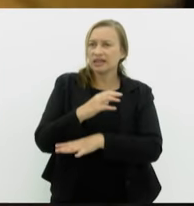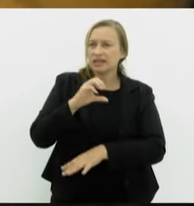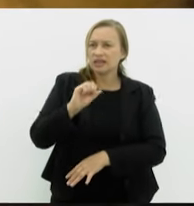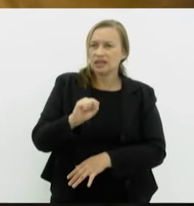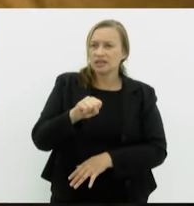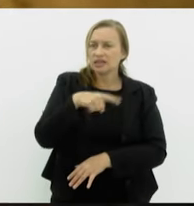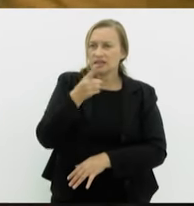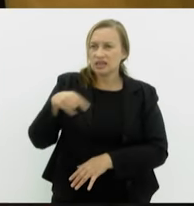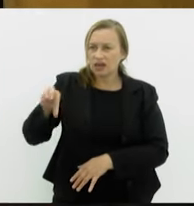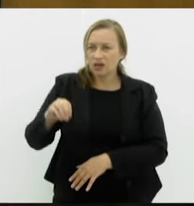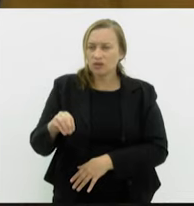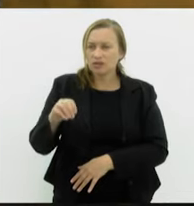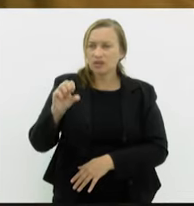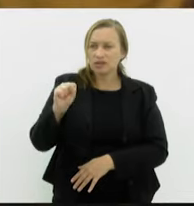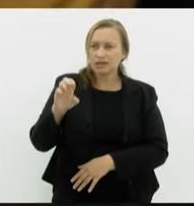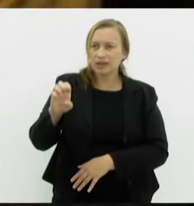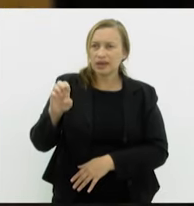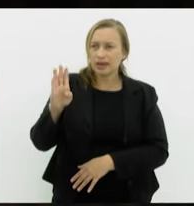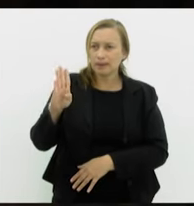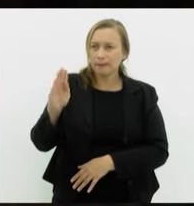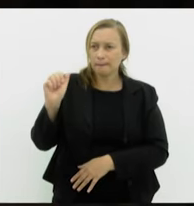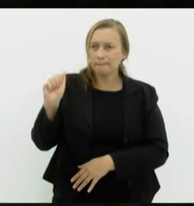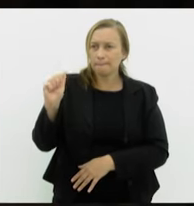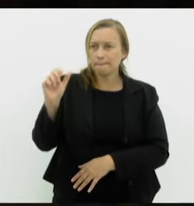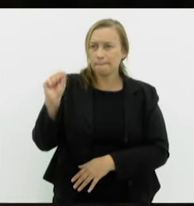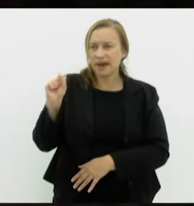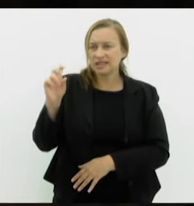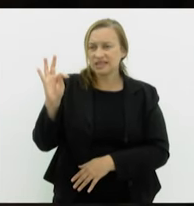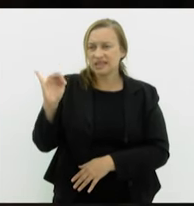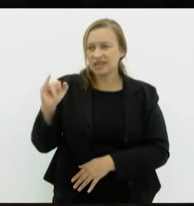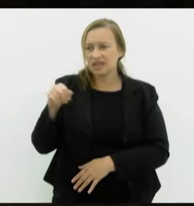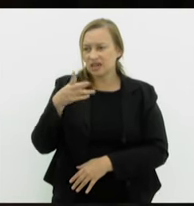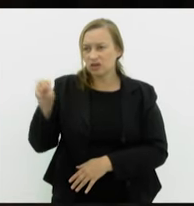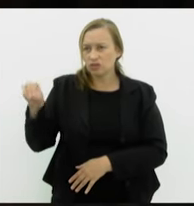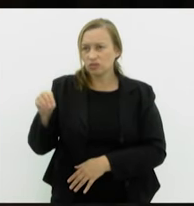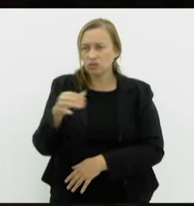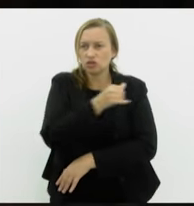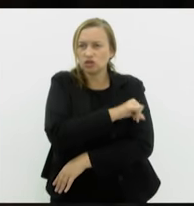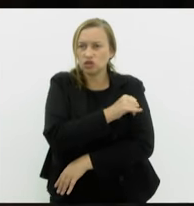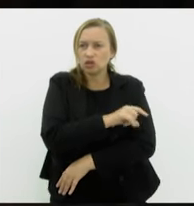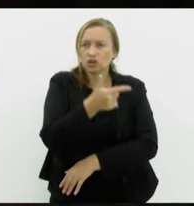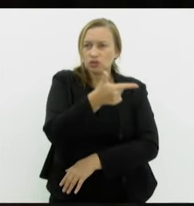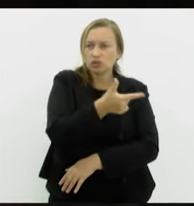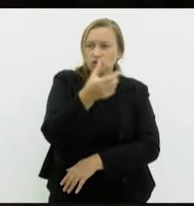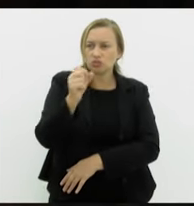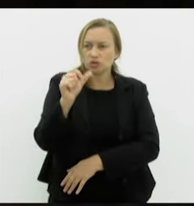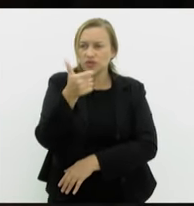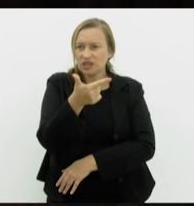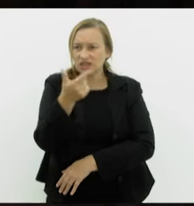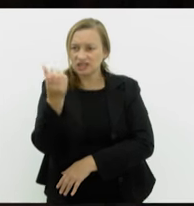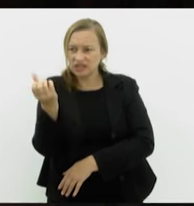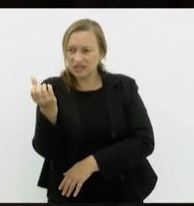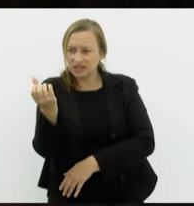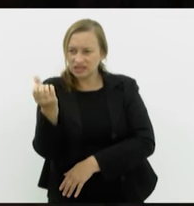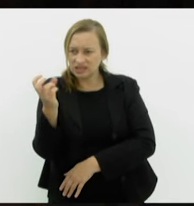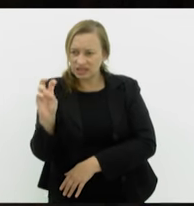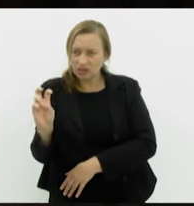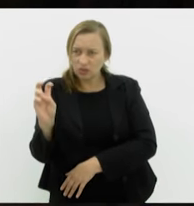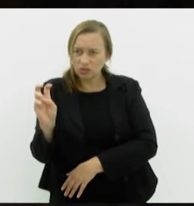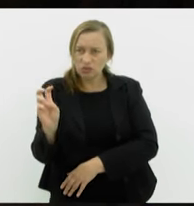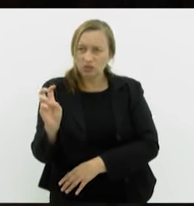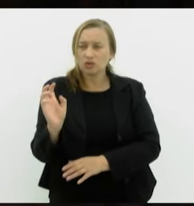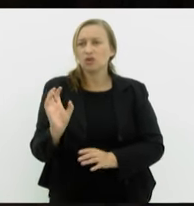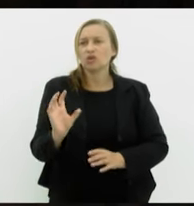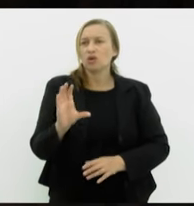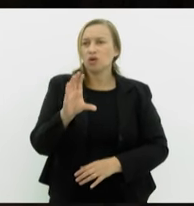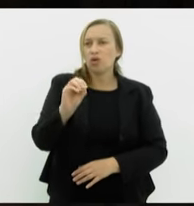de Janeiro, em 2025, na COP do dia 30 do